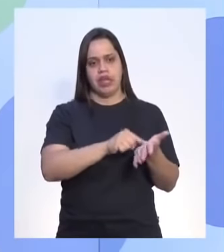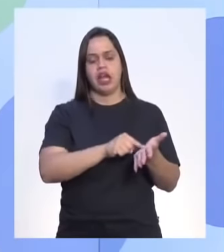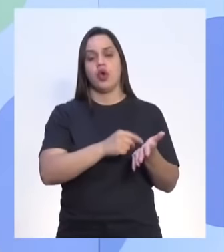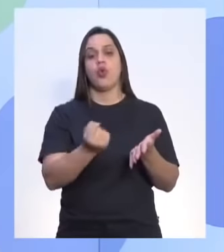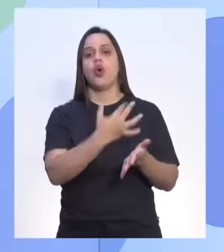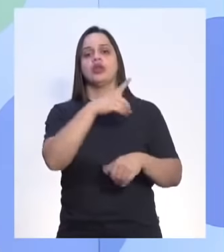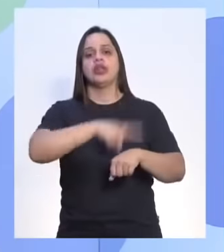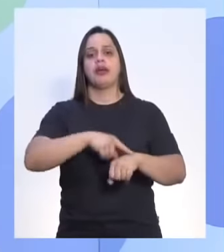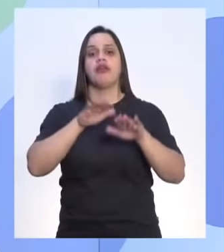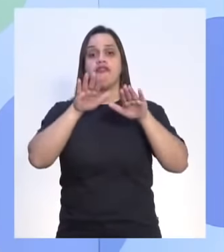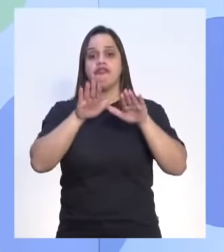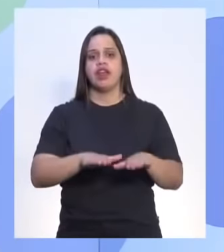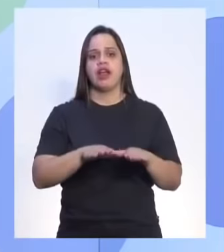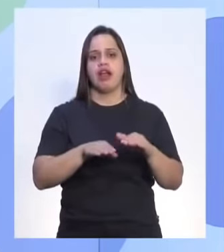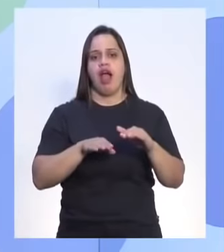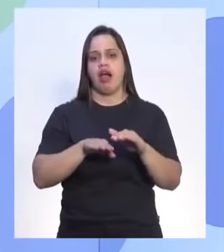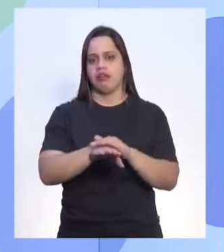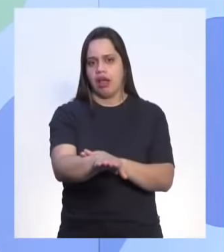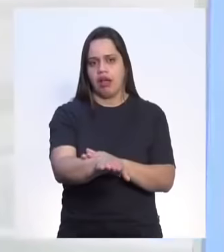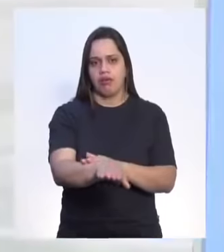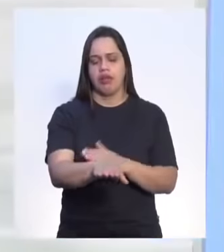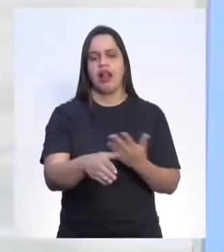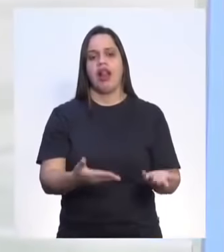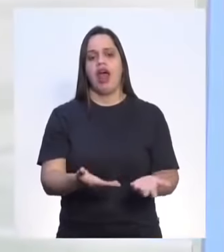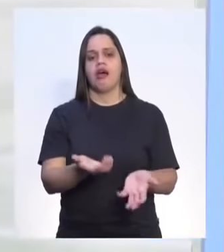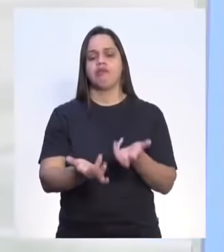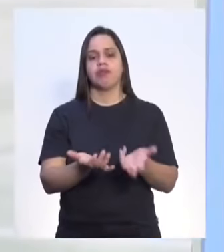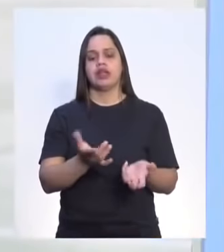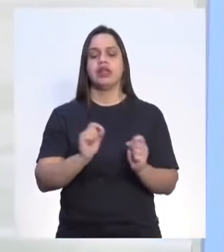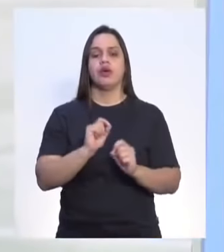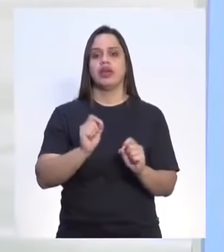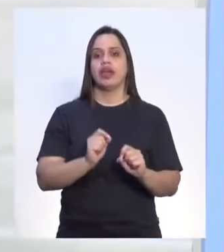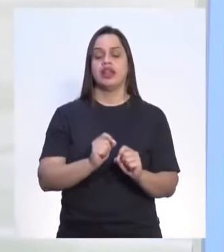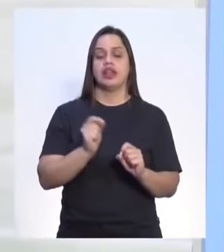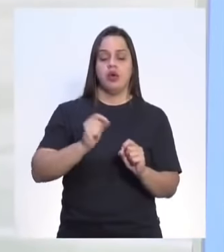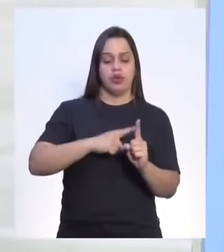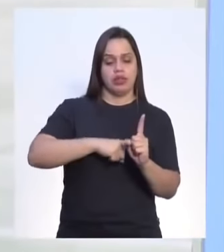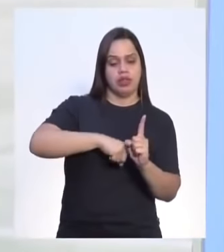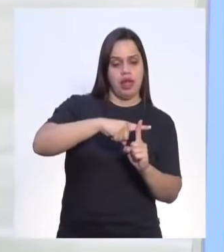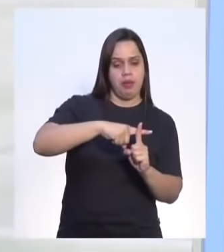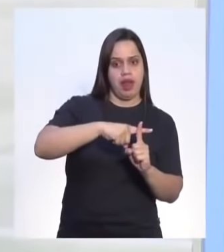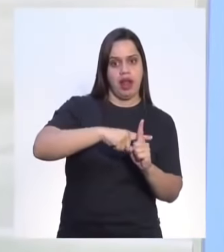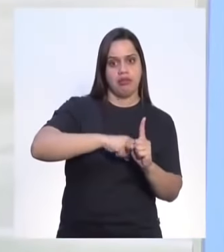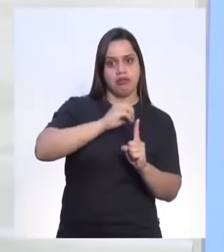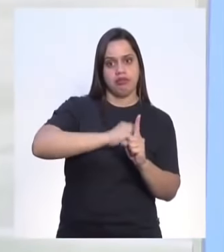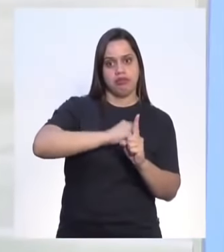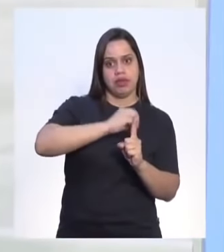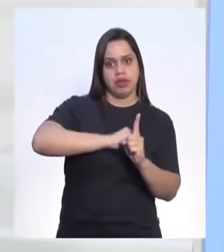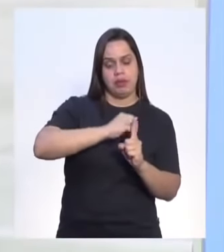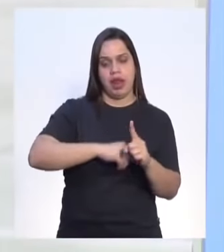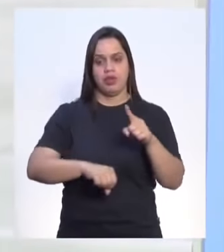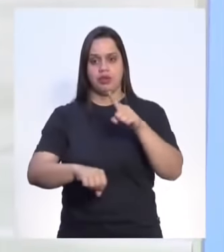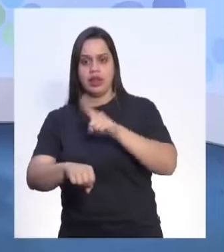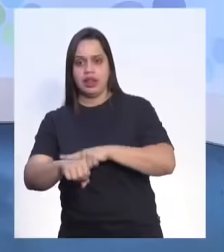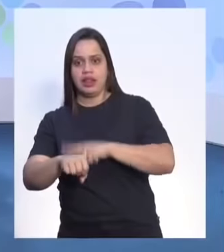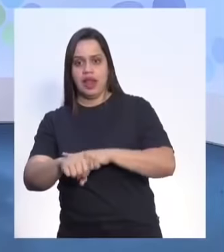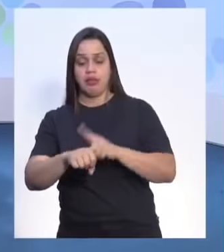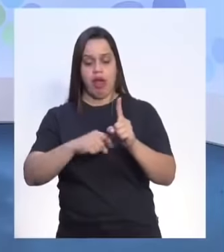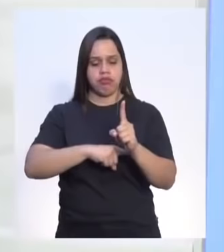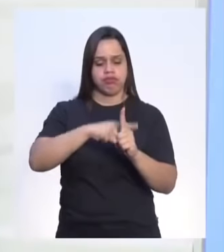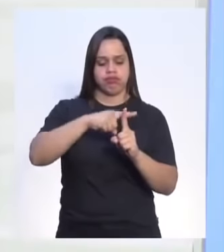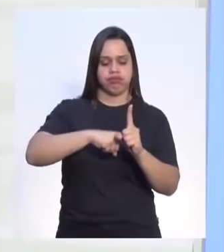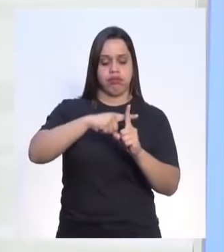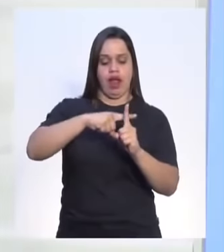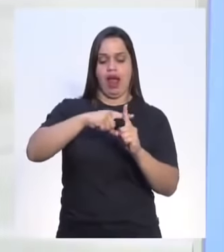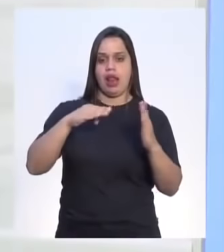hoje tem toda uma tecnologia envolvida. Temperatura e tempo, né? E quando dá a temperatura lá, o tempo ele... Desliga.